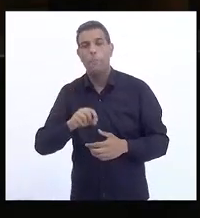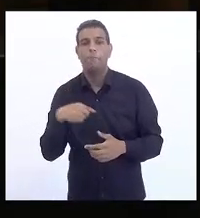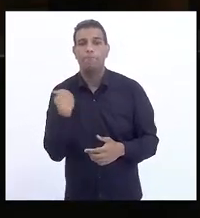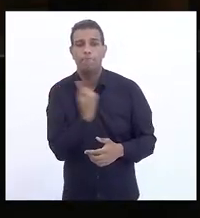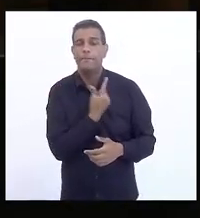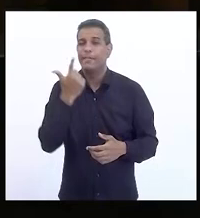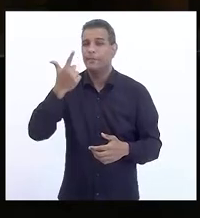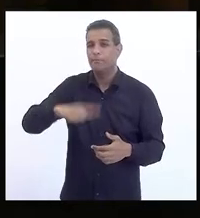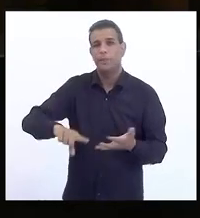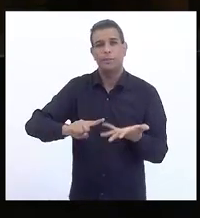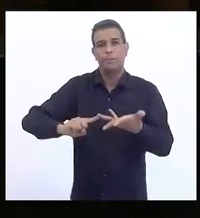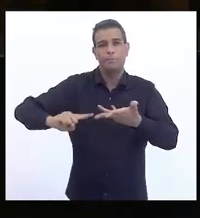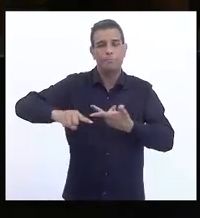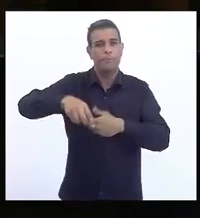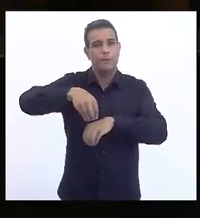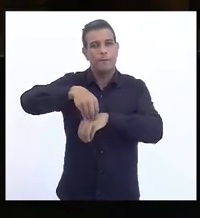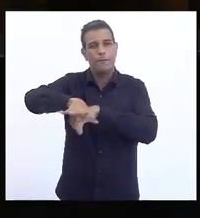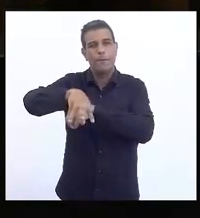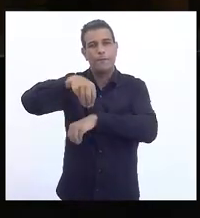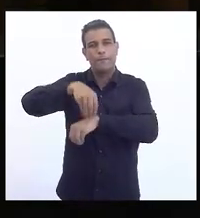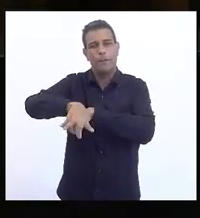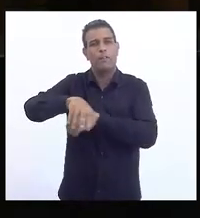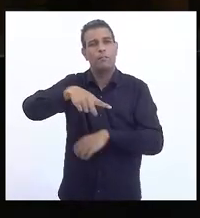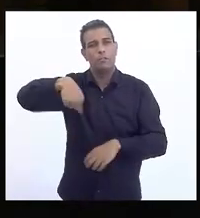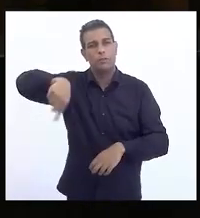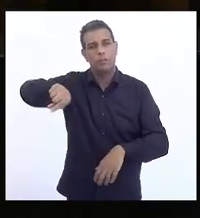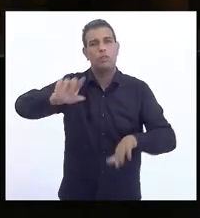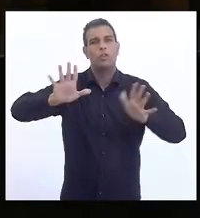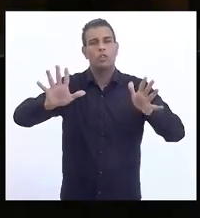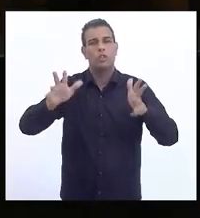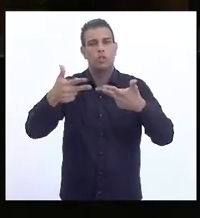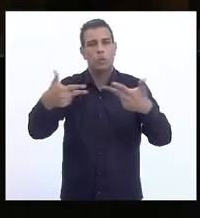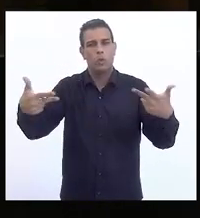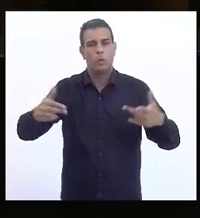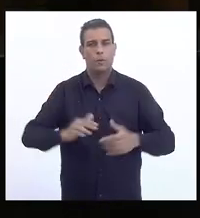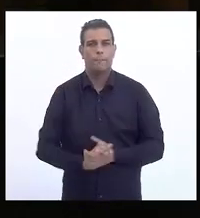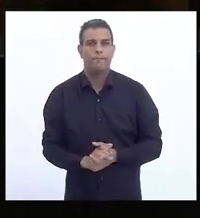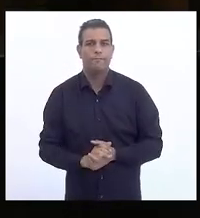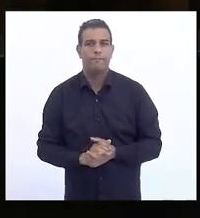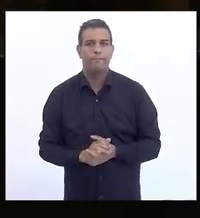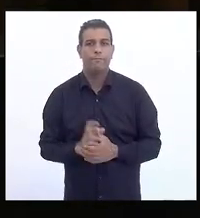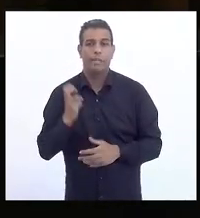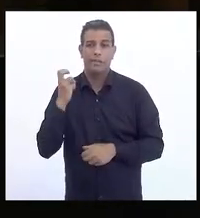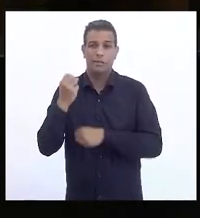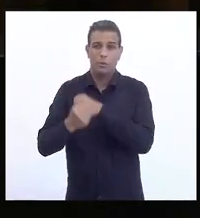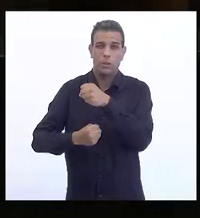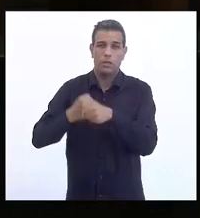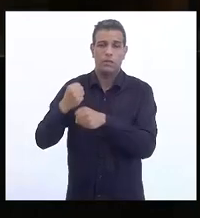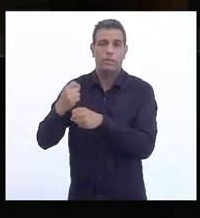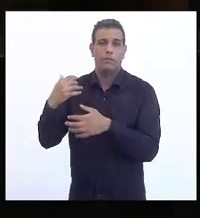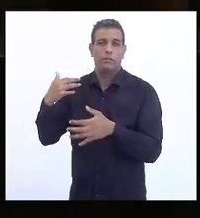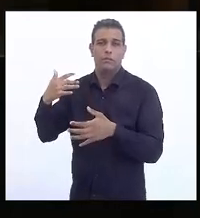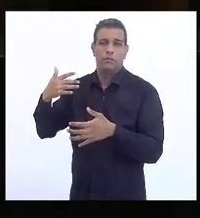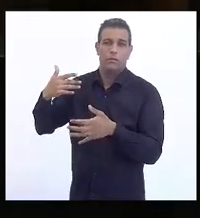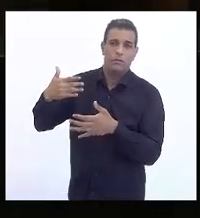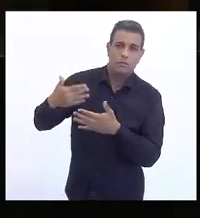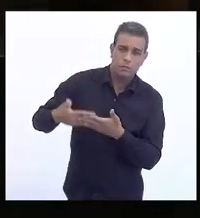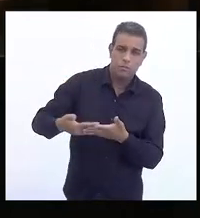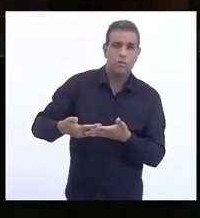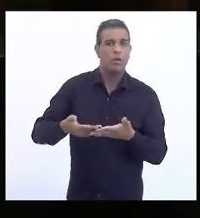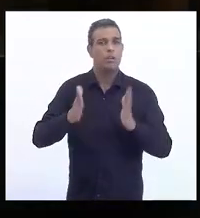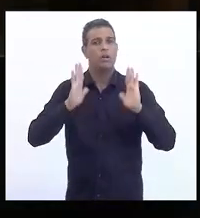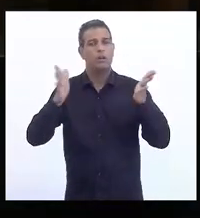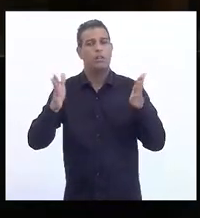repetindo alguns dados, repito, que já foram passados. Nos últimos 5 anos, nós enfrentamos,